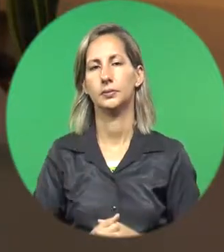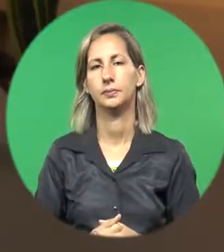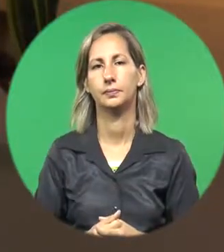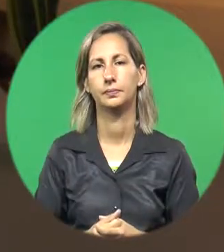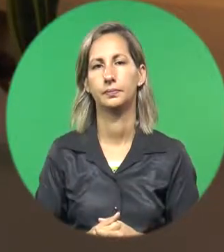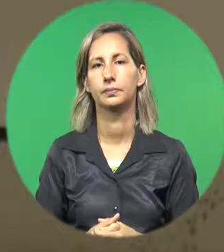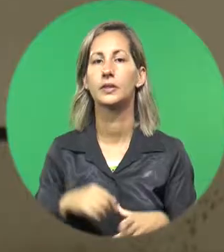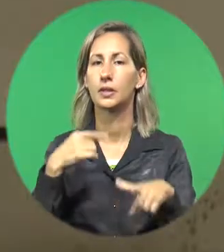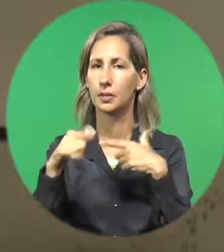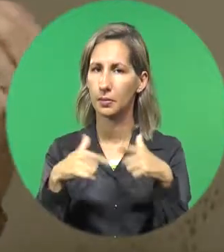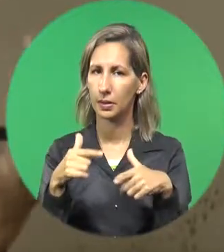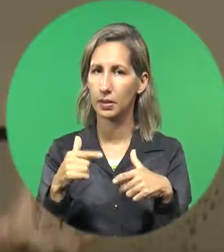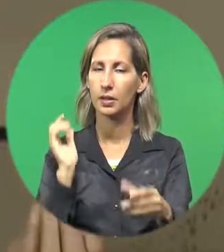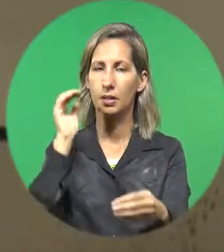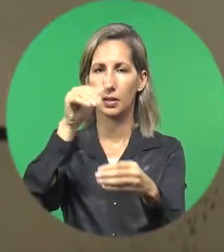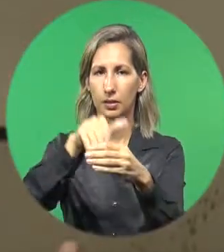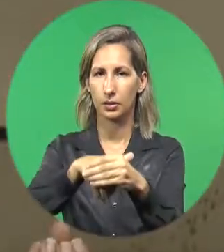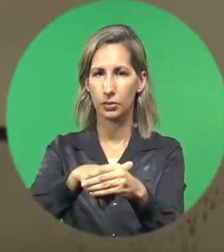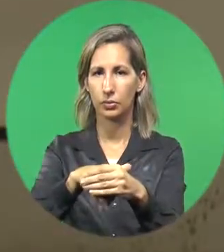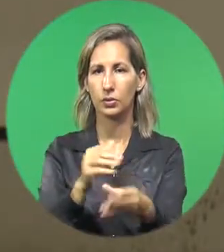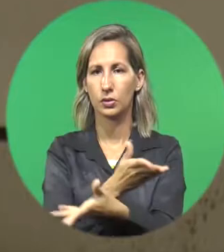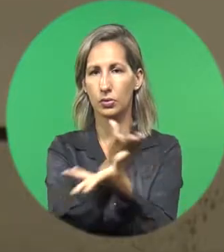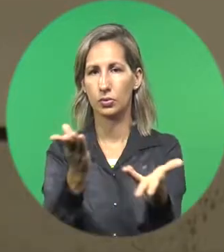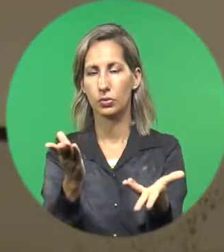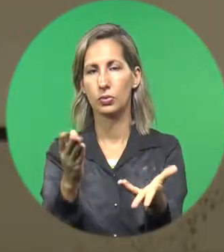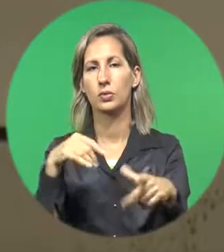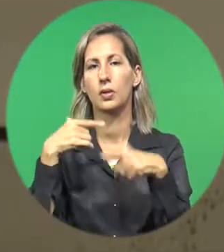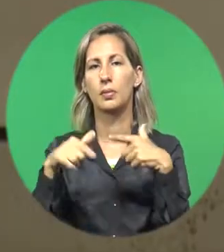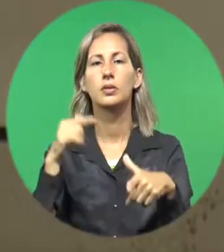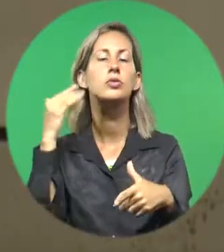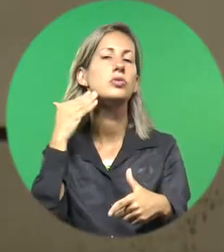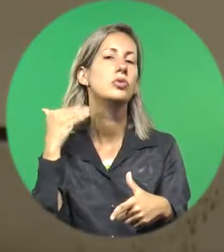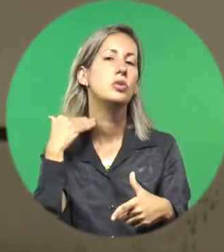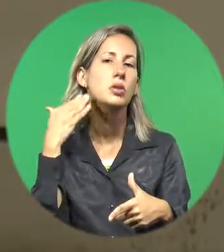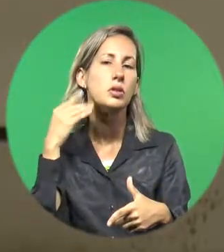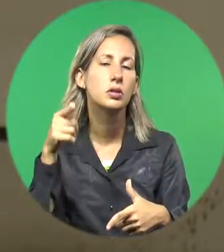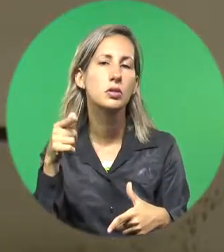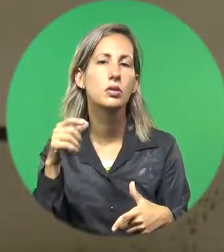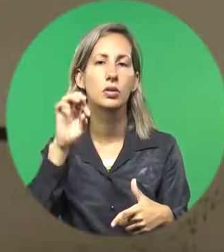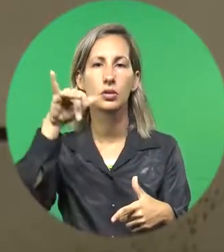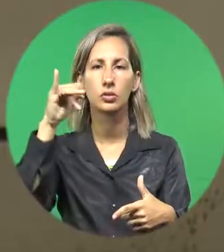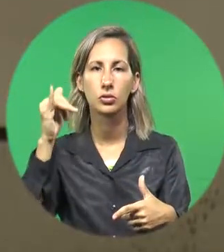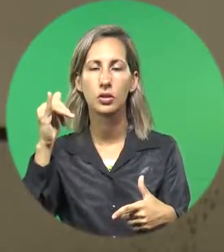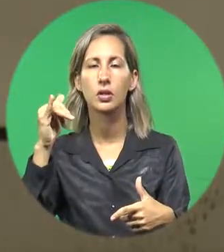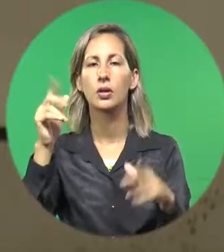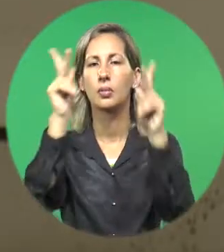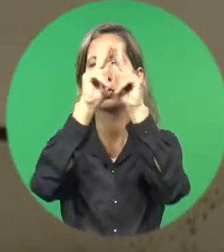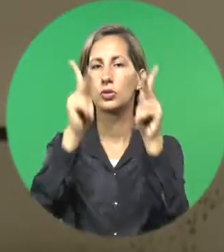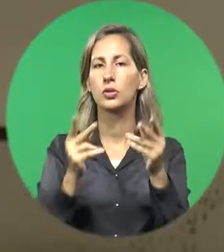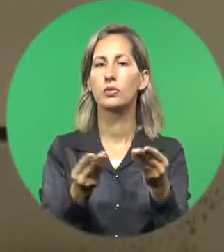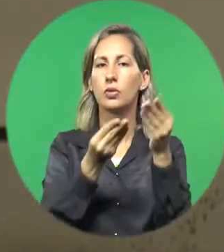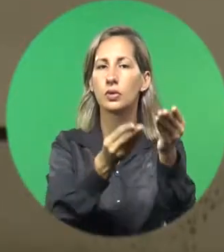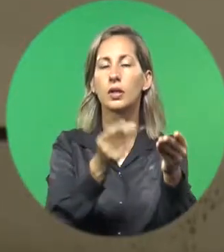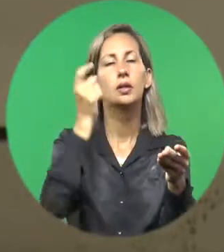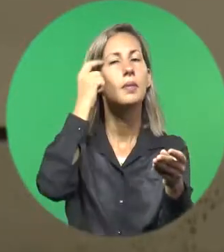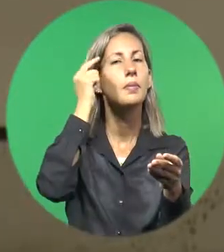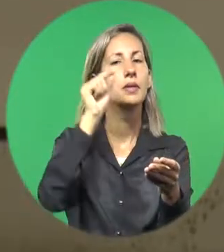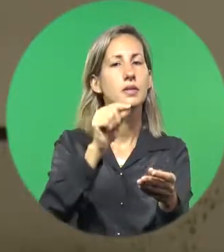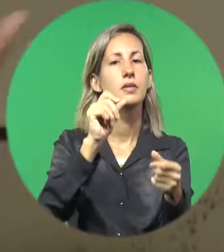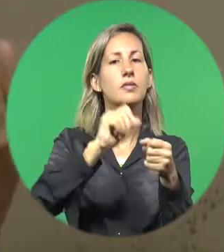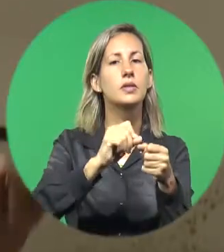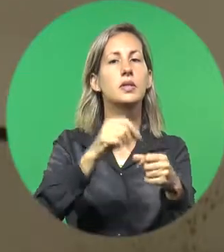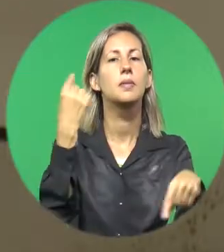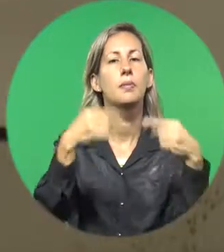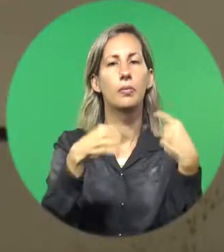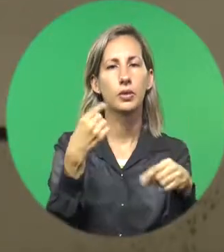está instalada. Além de trabalhar com o eleitor, com os servidores da Justiça Eleitoral, a EJA tem algum projeto voltado para quem